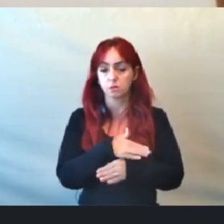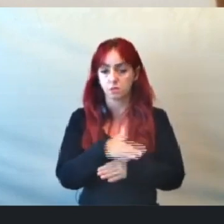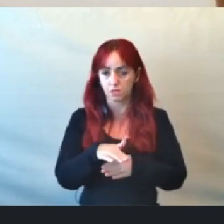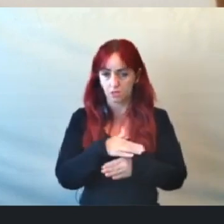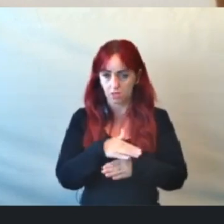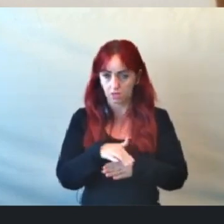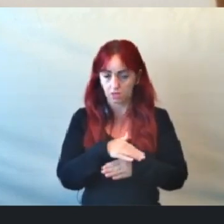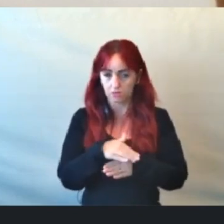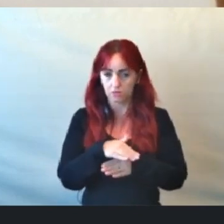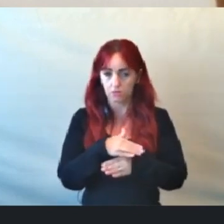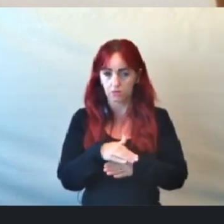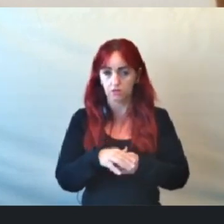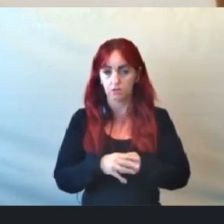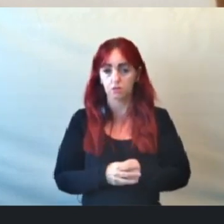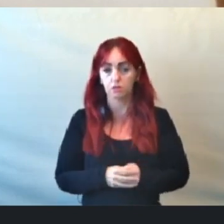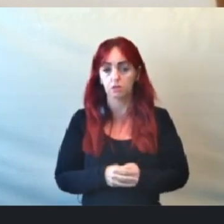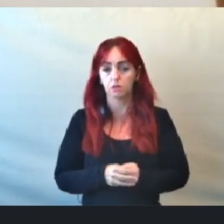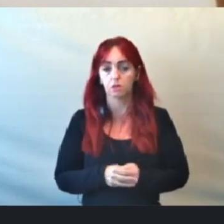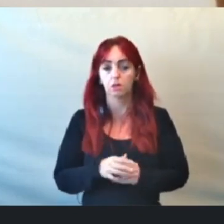Avenida